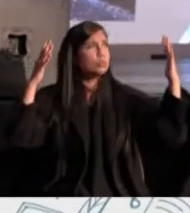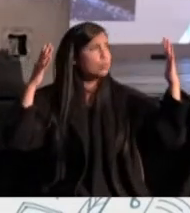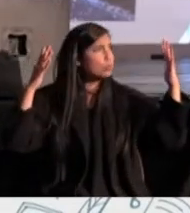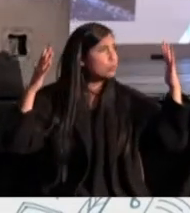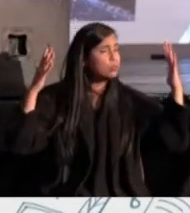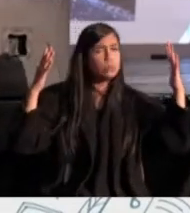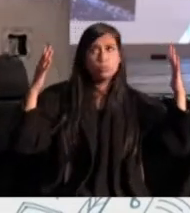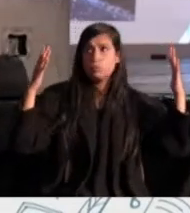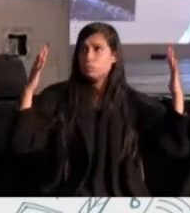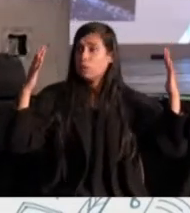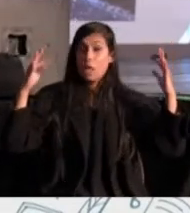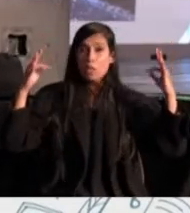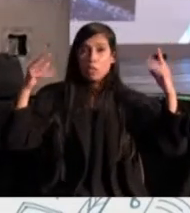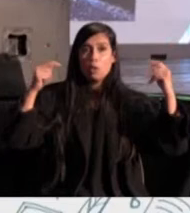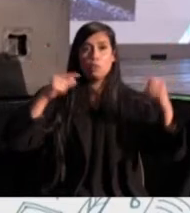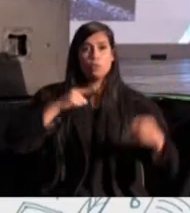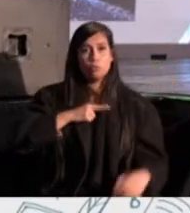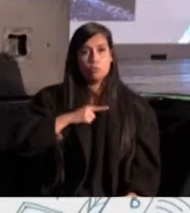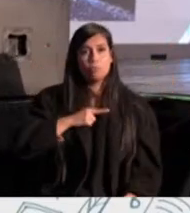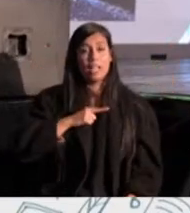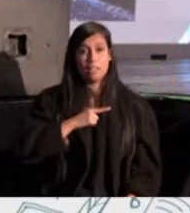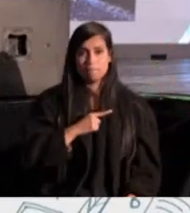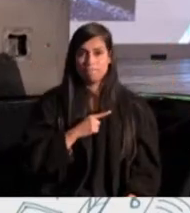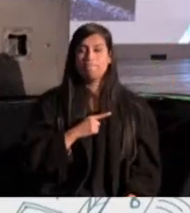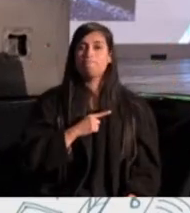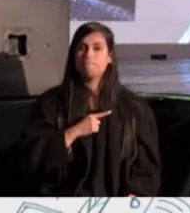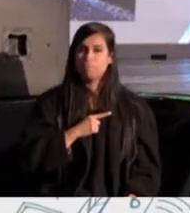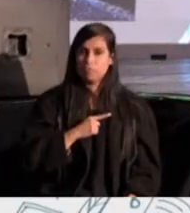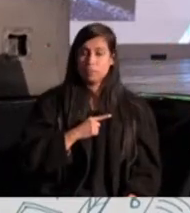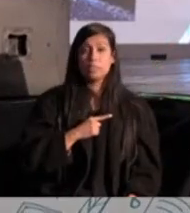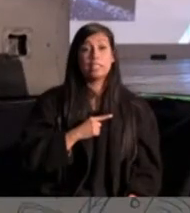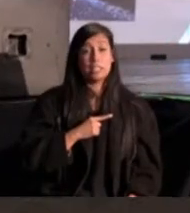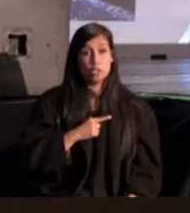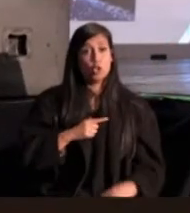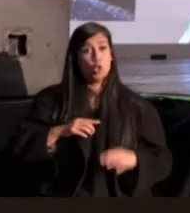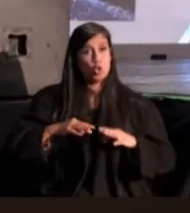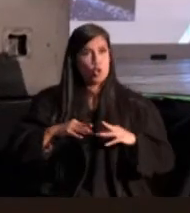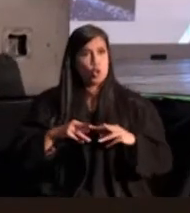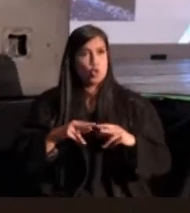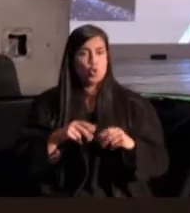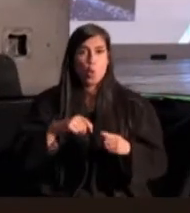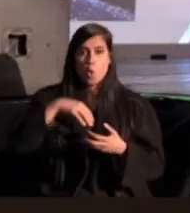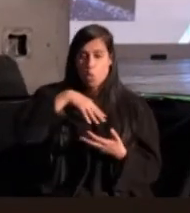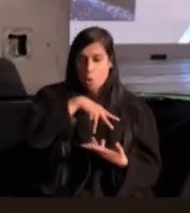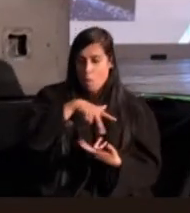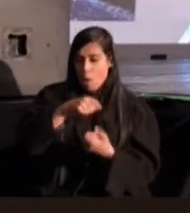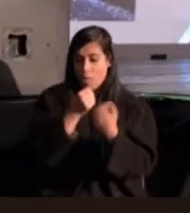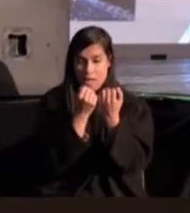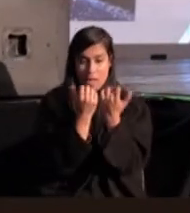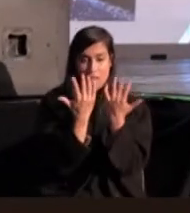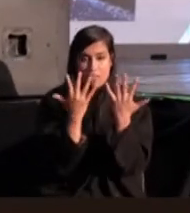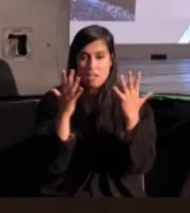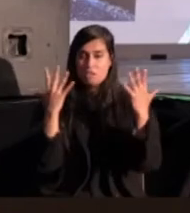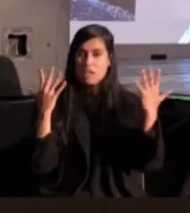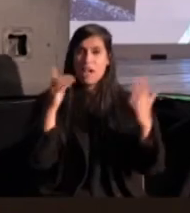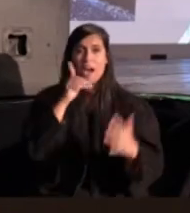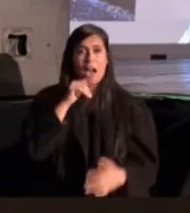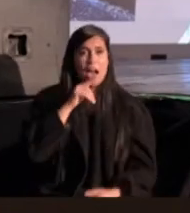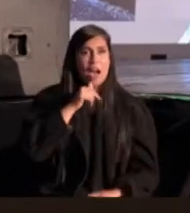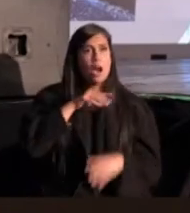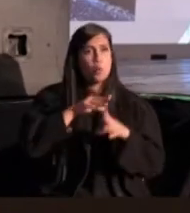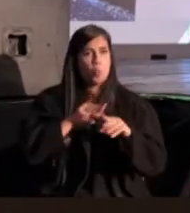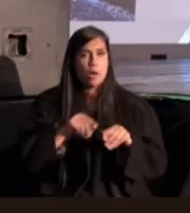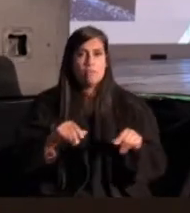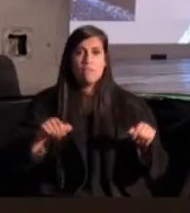são fotos dos 4 elementos, são maneiras dos 4 elementos se comportarem: água, ar, terra